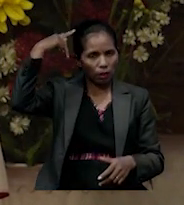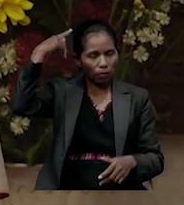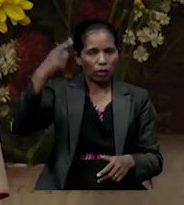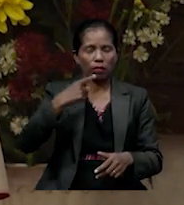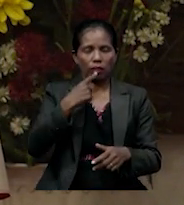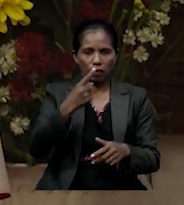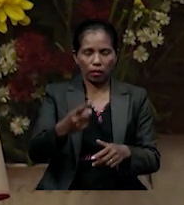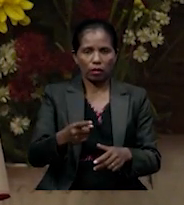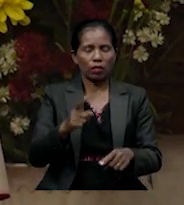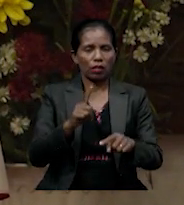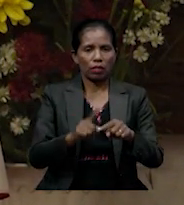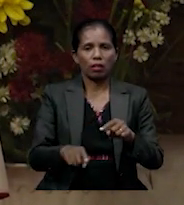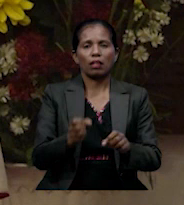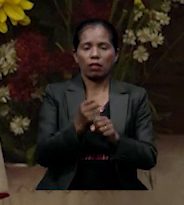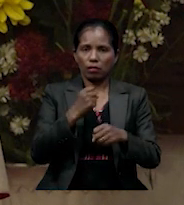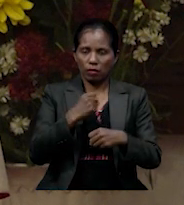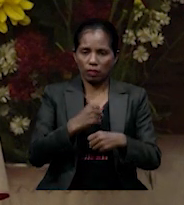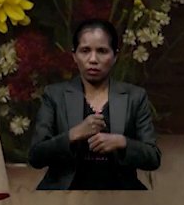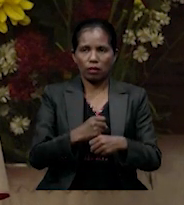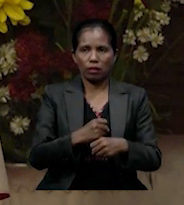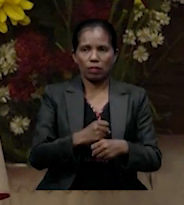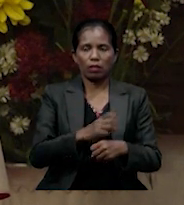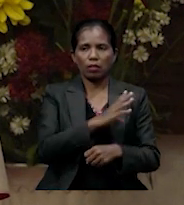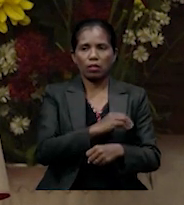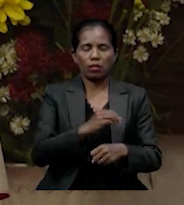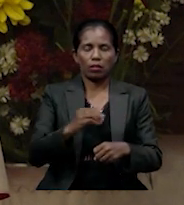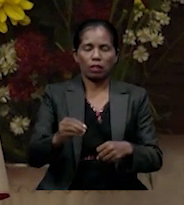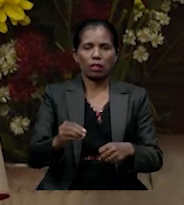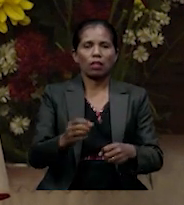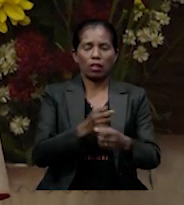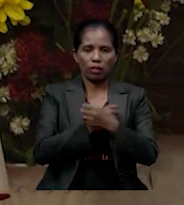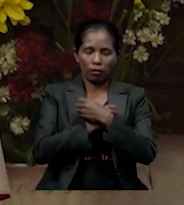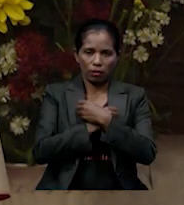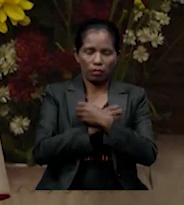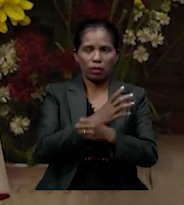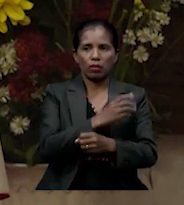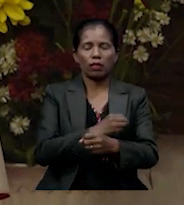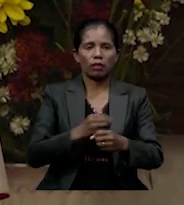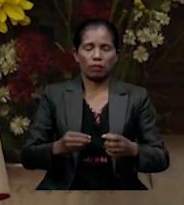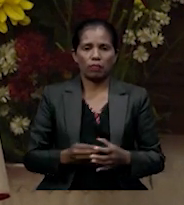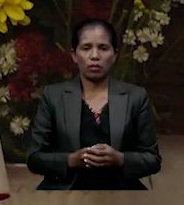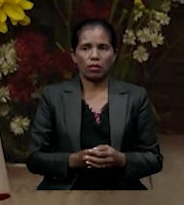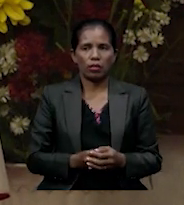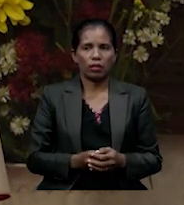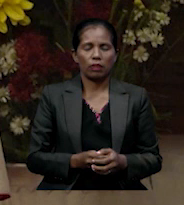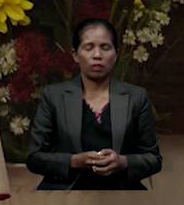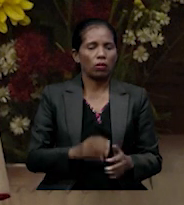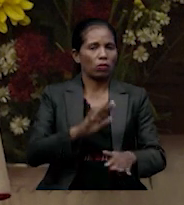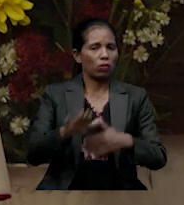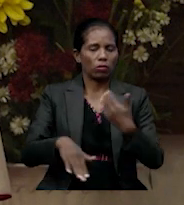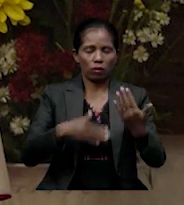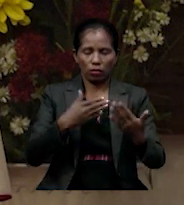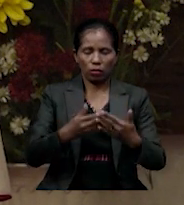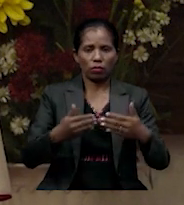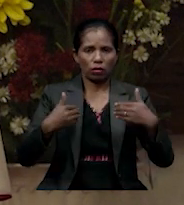que não é possível senão amar e amar-nos entre todos